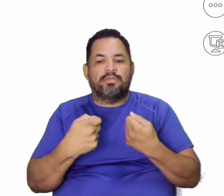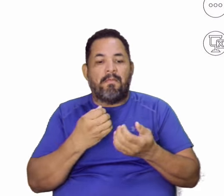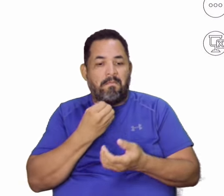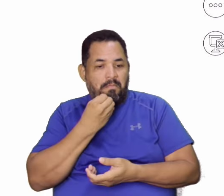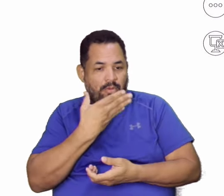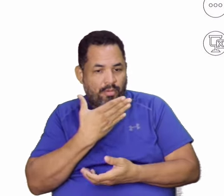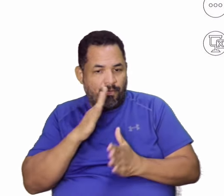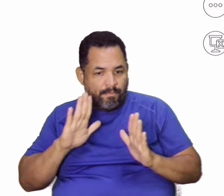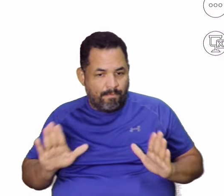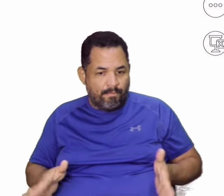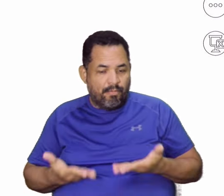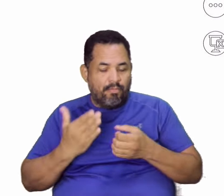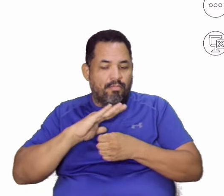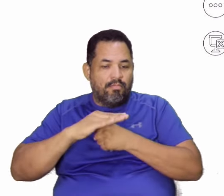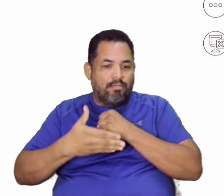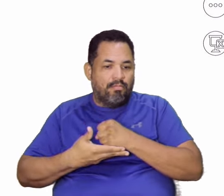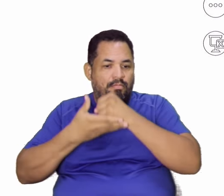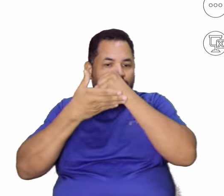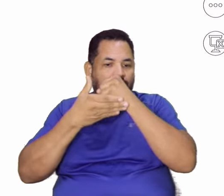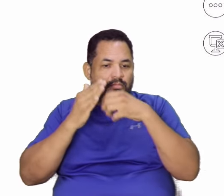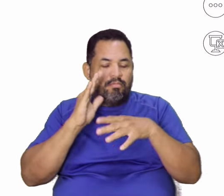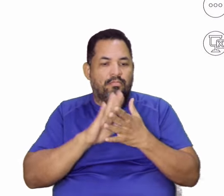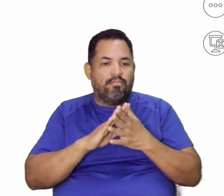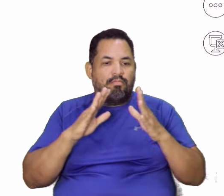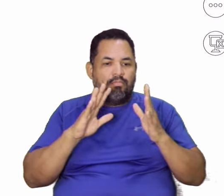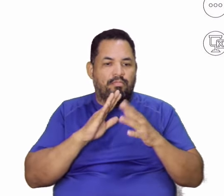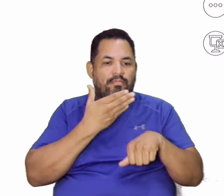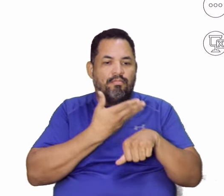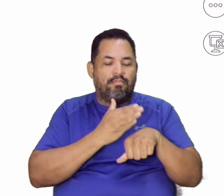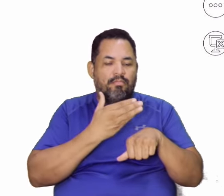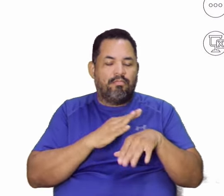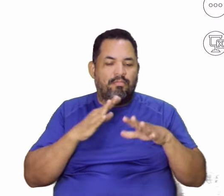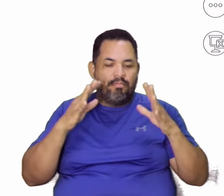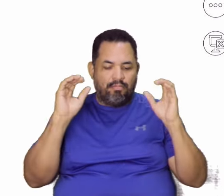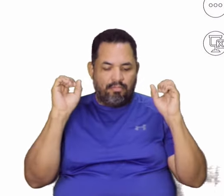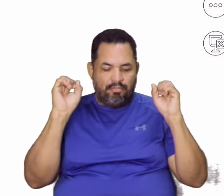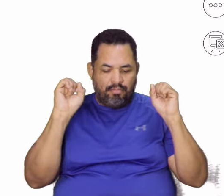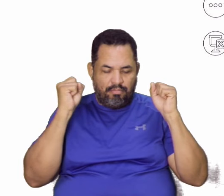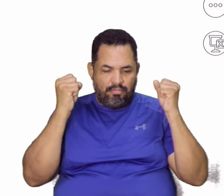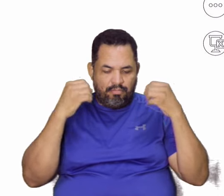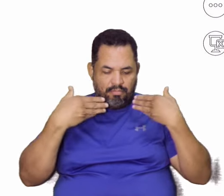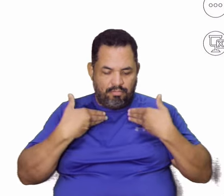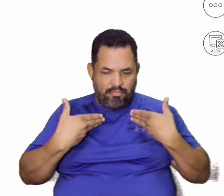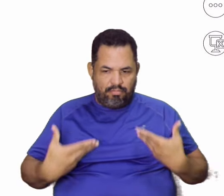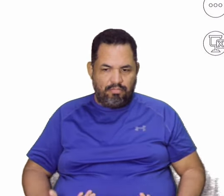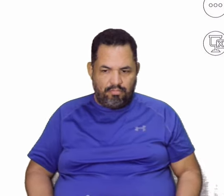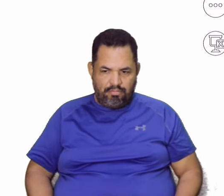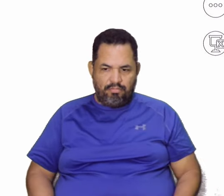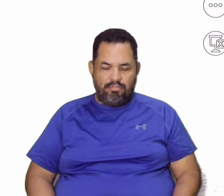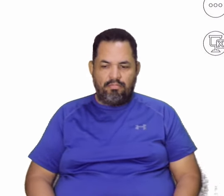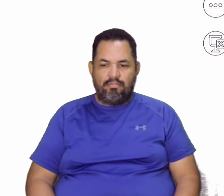eficaz para promover a sustentabilidade nas práticas